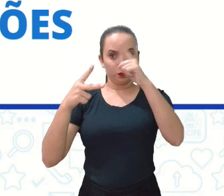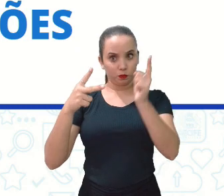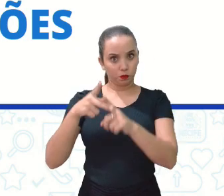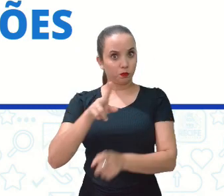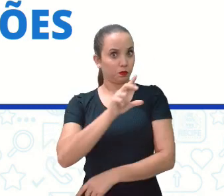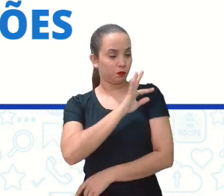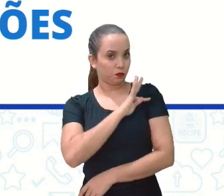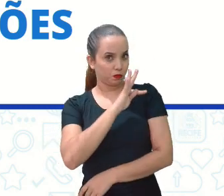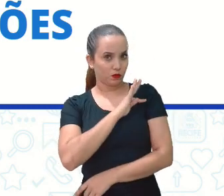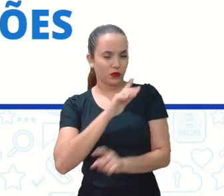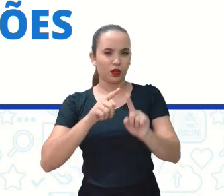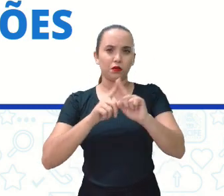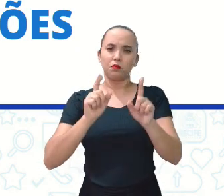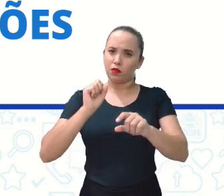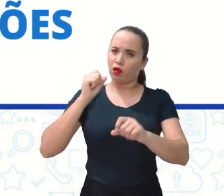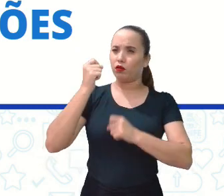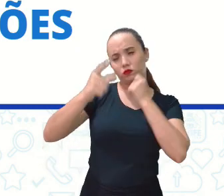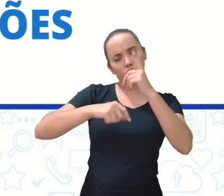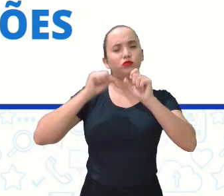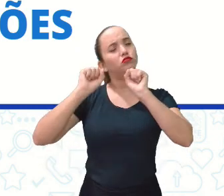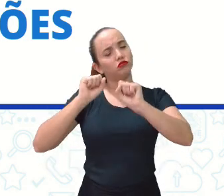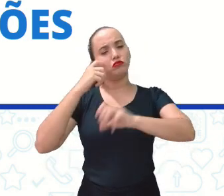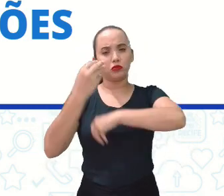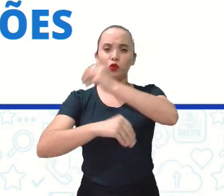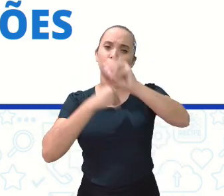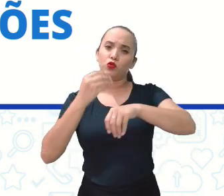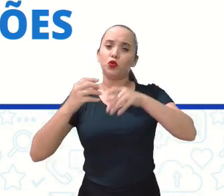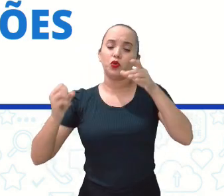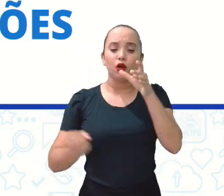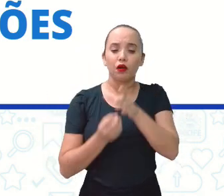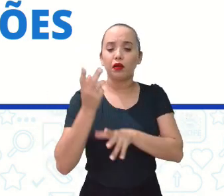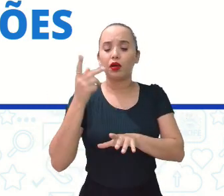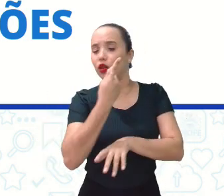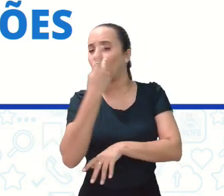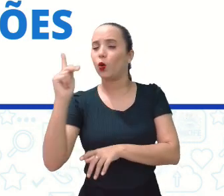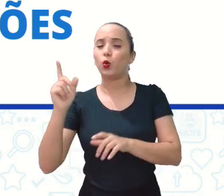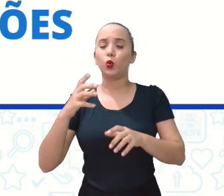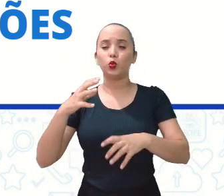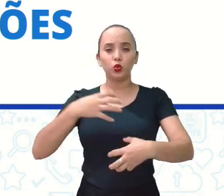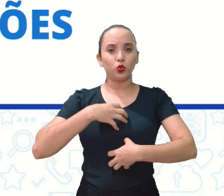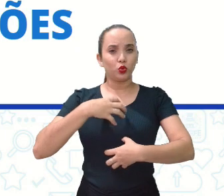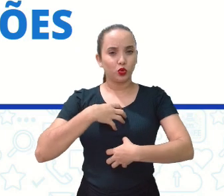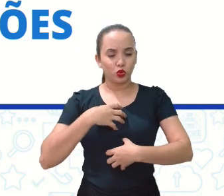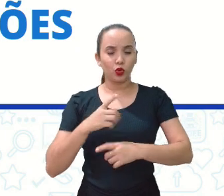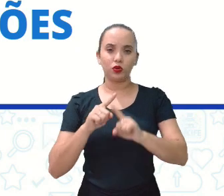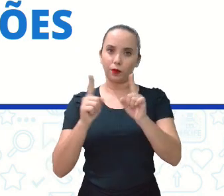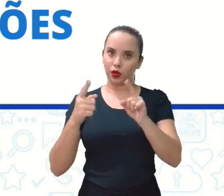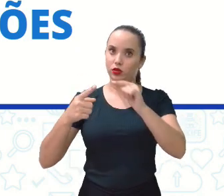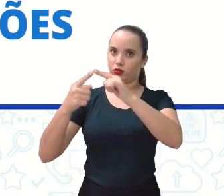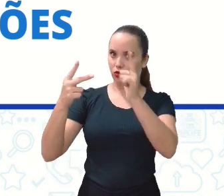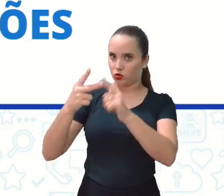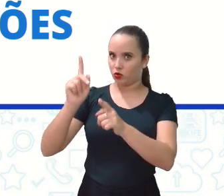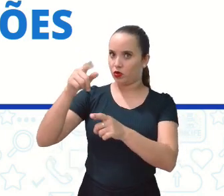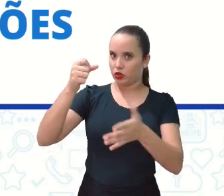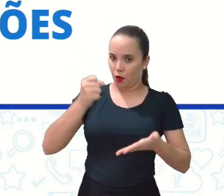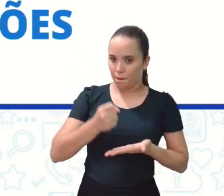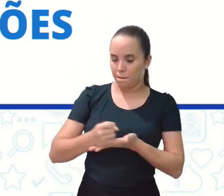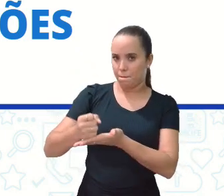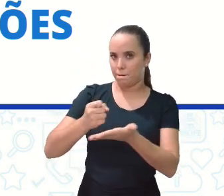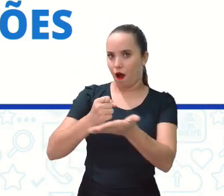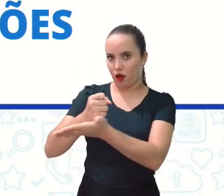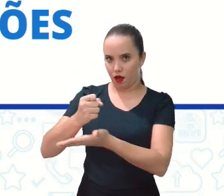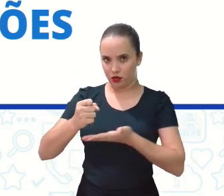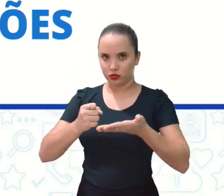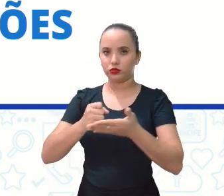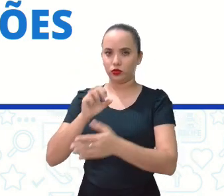você pode misturar essas duas técnicas aí e inventar maneiras, mas todas elas se baseiam nessas duas técnicas que a gente vai começar a